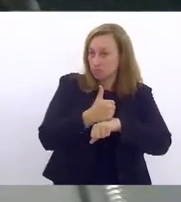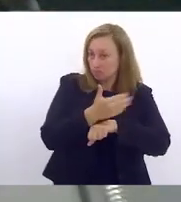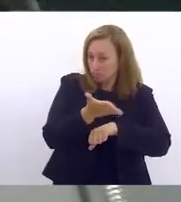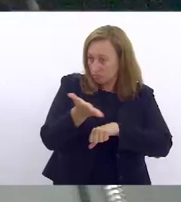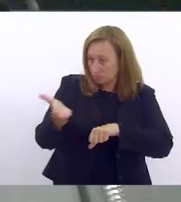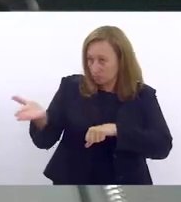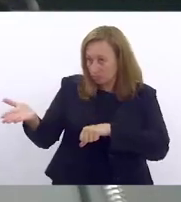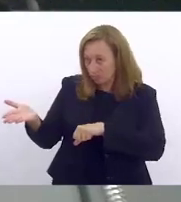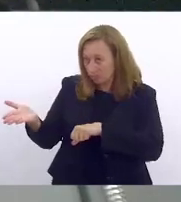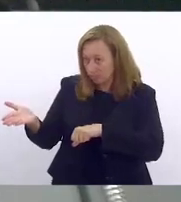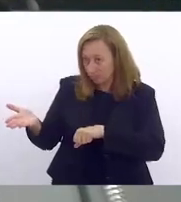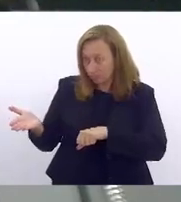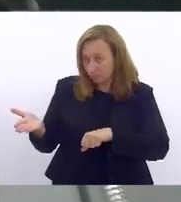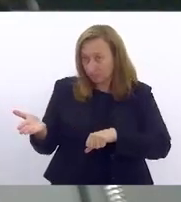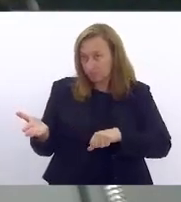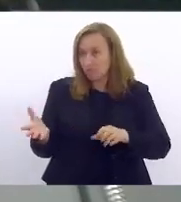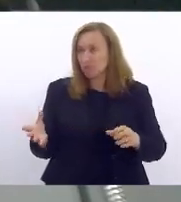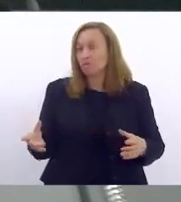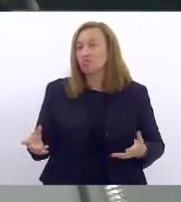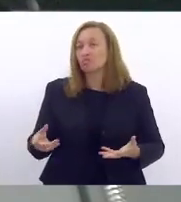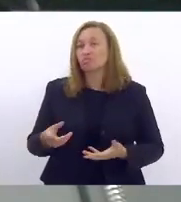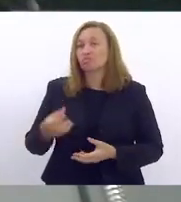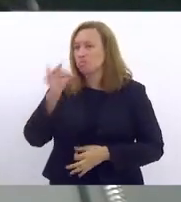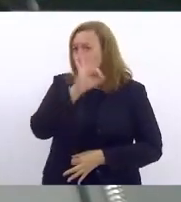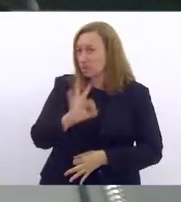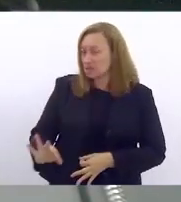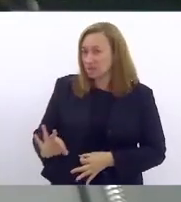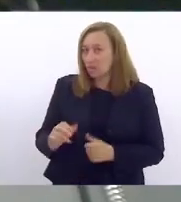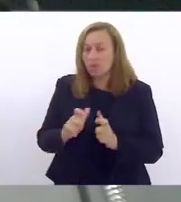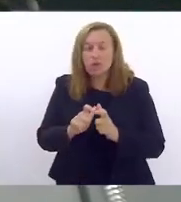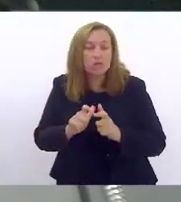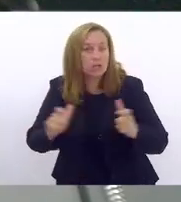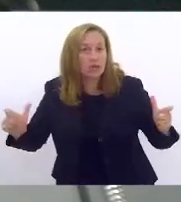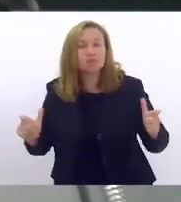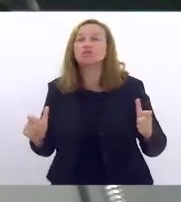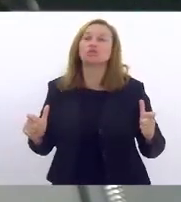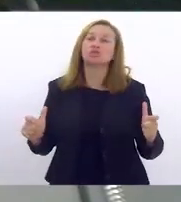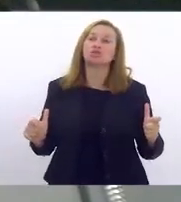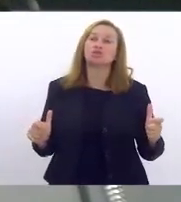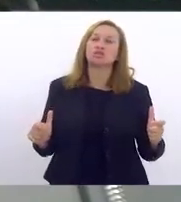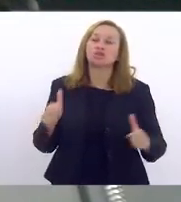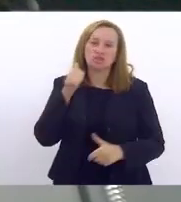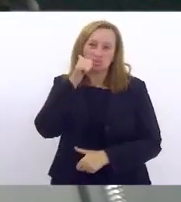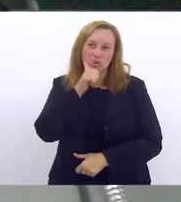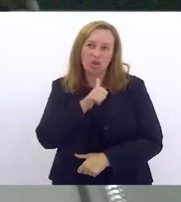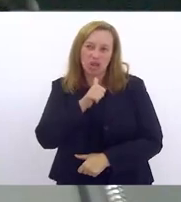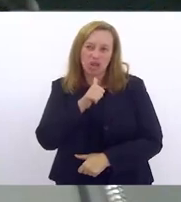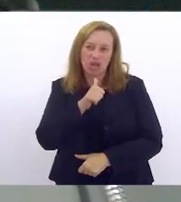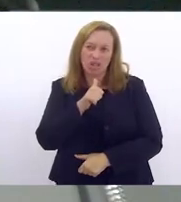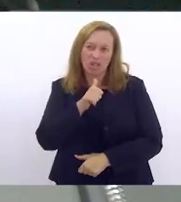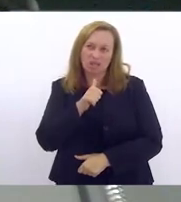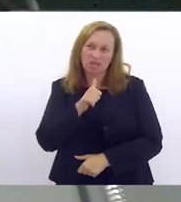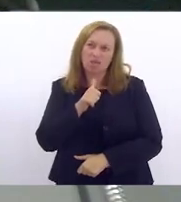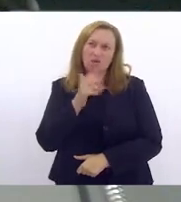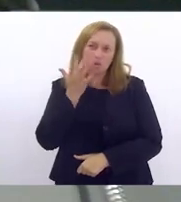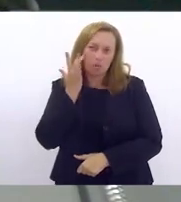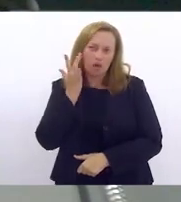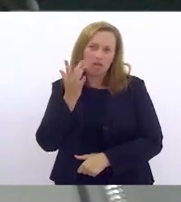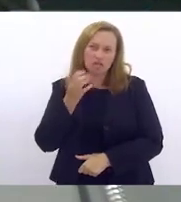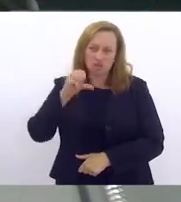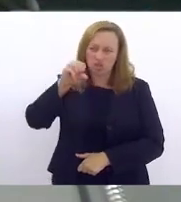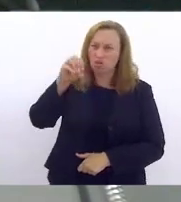dessas, né? Porque a gente está falando aqui de um percentual majoritariamente mulher. Eu não sei se vocês têm esse percentual, mas deve ser acima